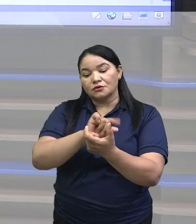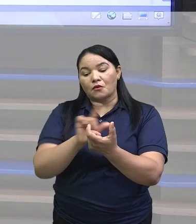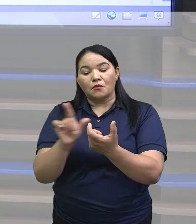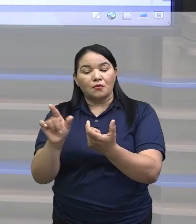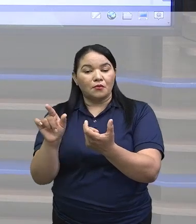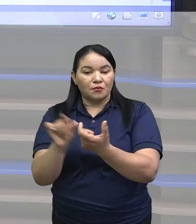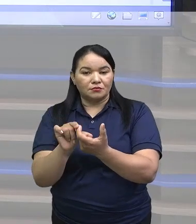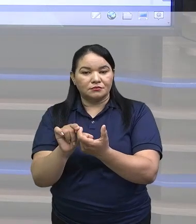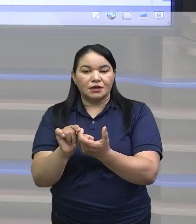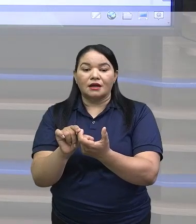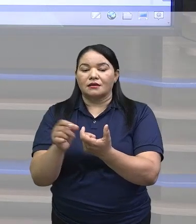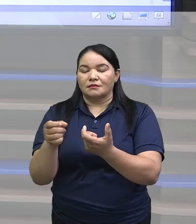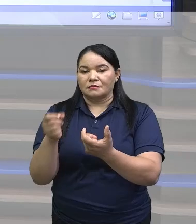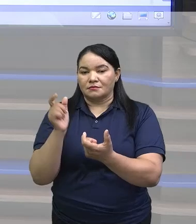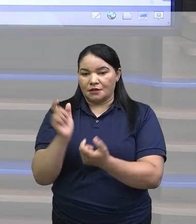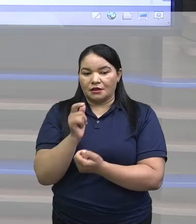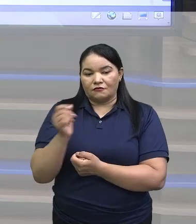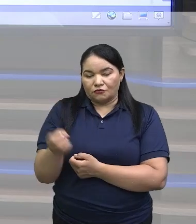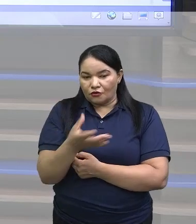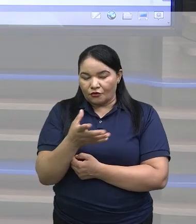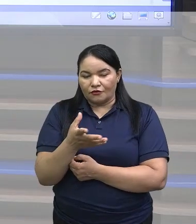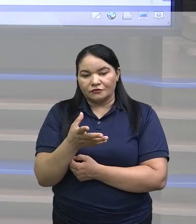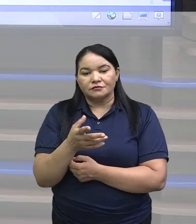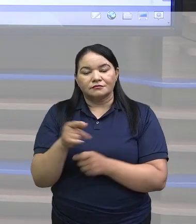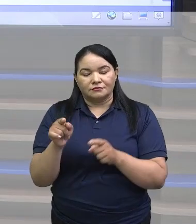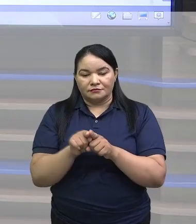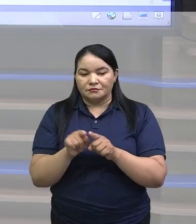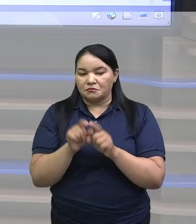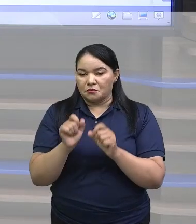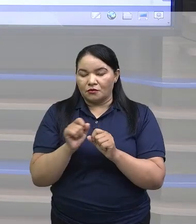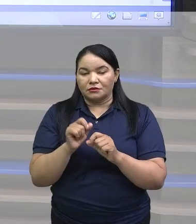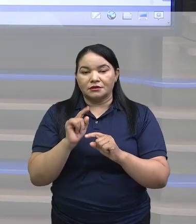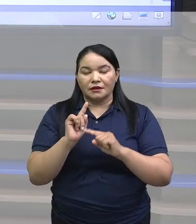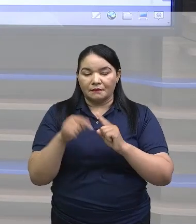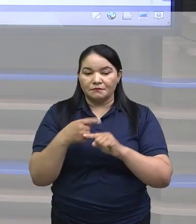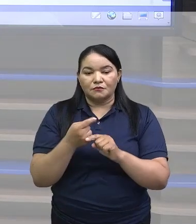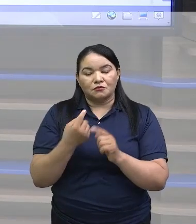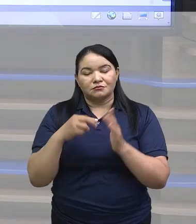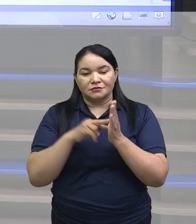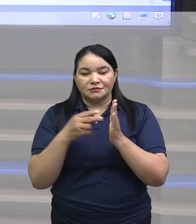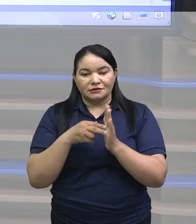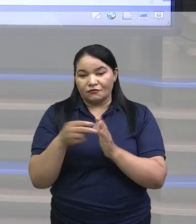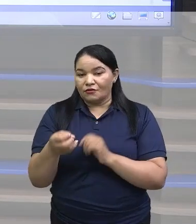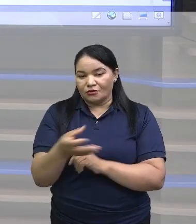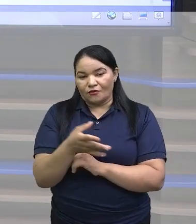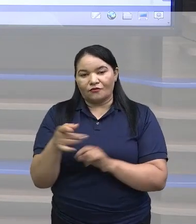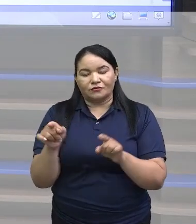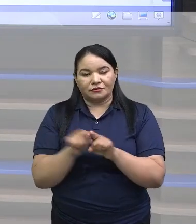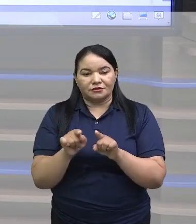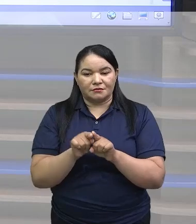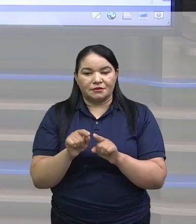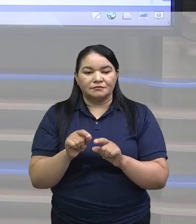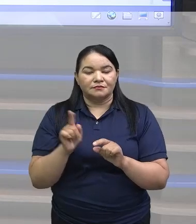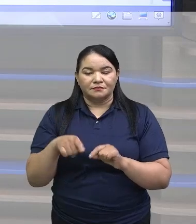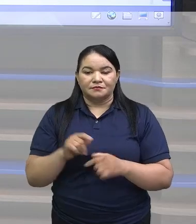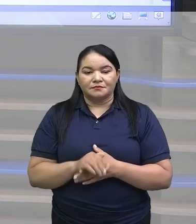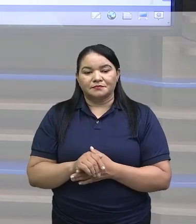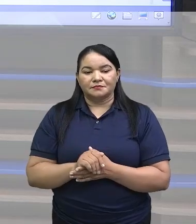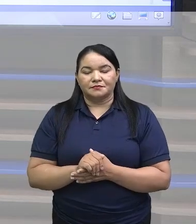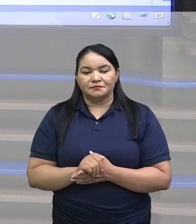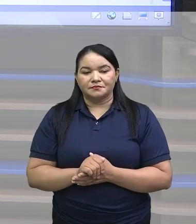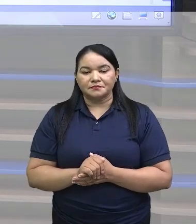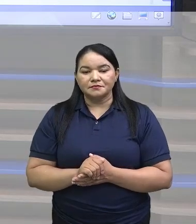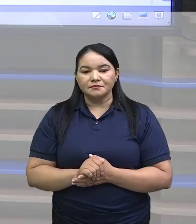uma nova palavra. E a partir dessa nova palavra, ela vai ganhar um novo significado. Isso é que é mais